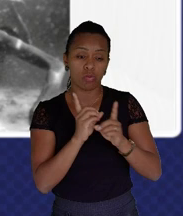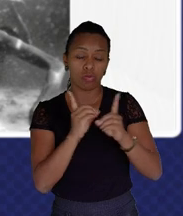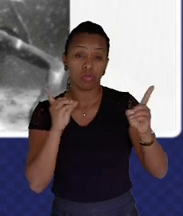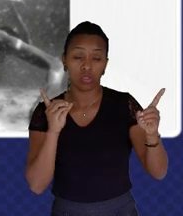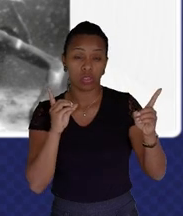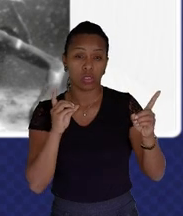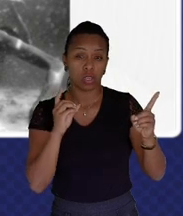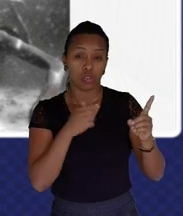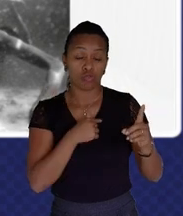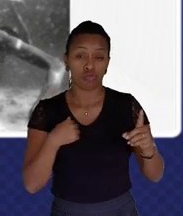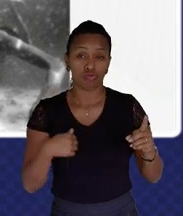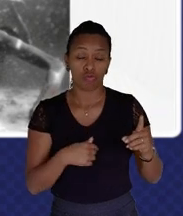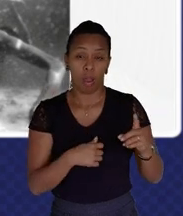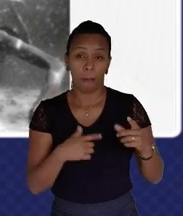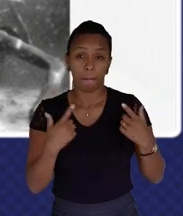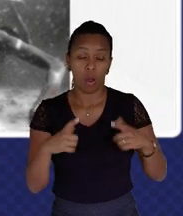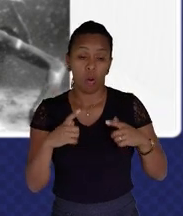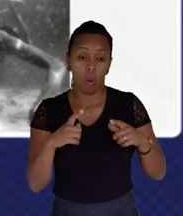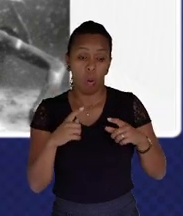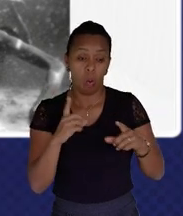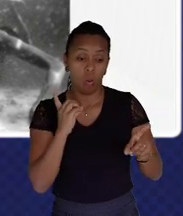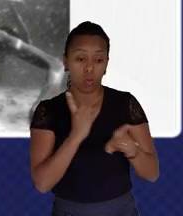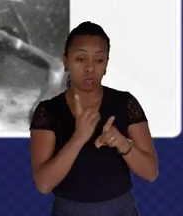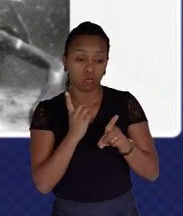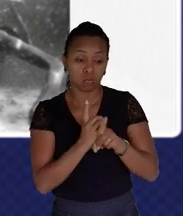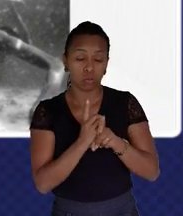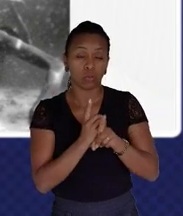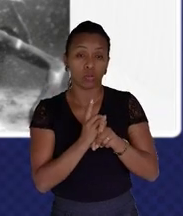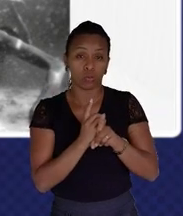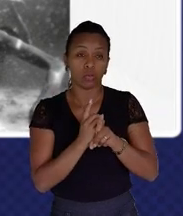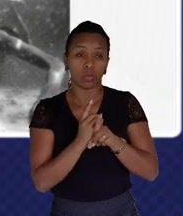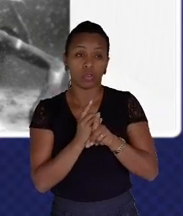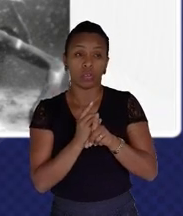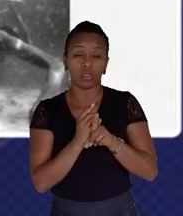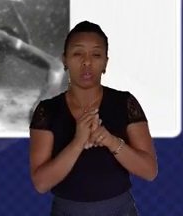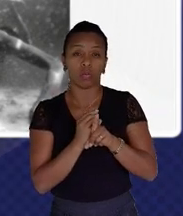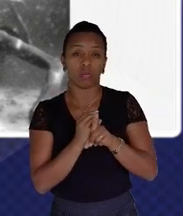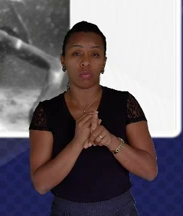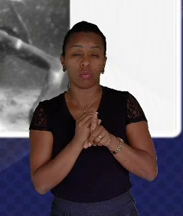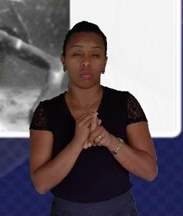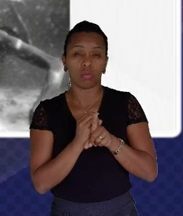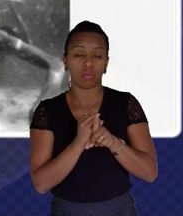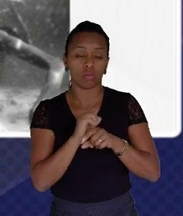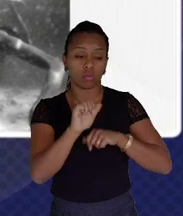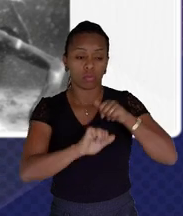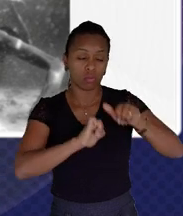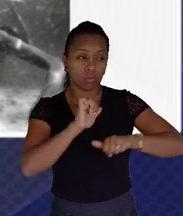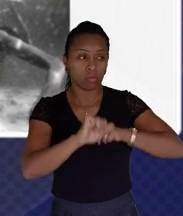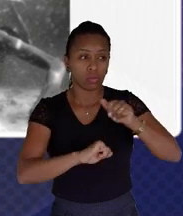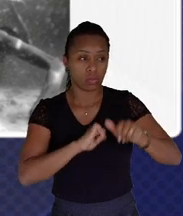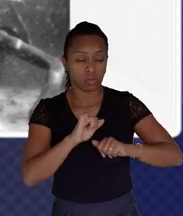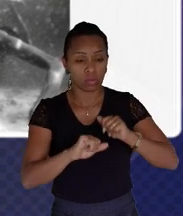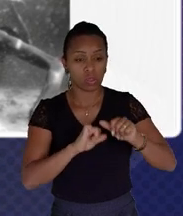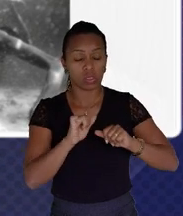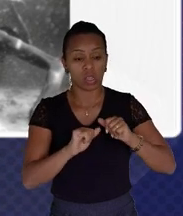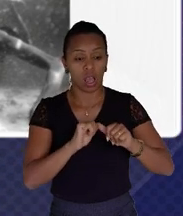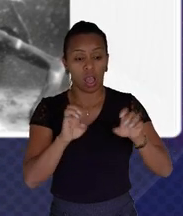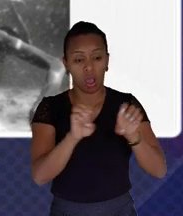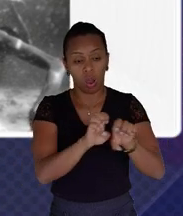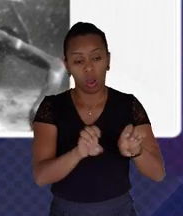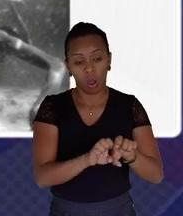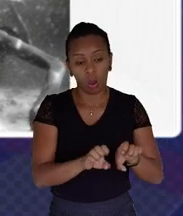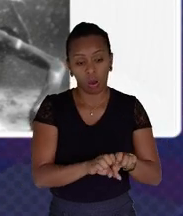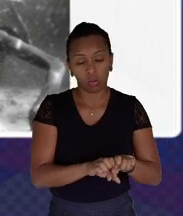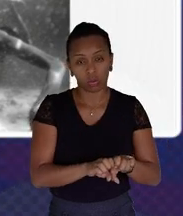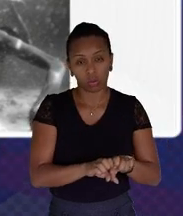onde eles encontram uma maneira de fazer artificial e flawless perlsos que disruptam a indústria indústria como um todo. Mas isso levou os líderes a